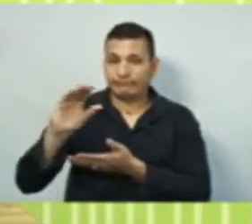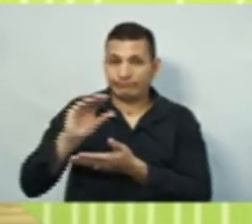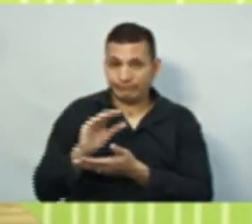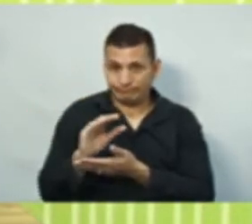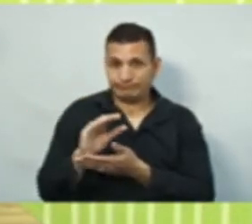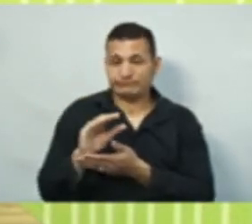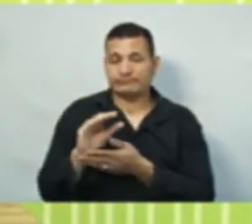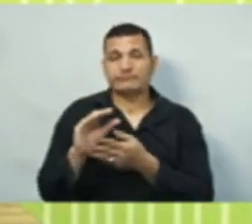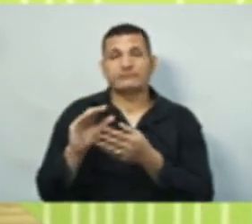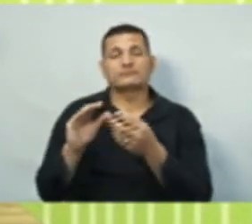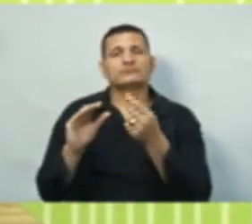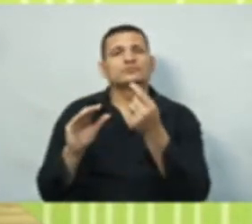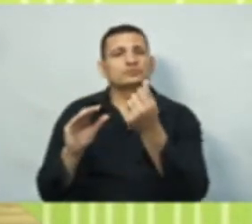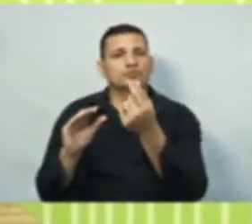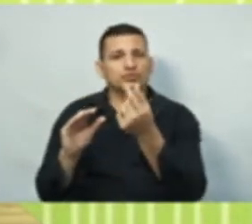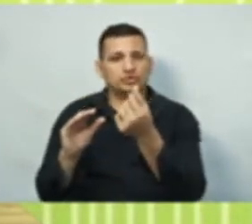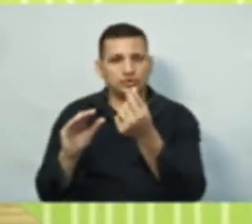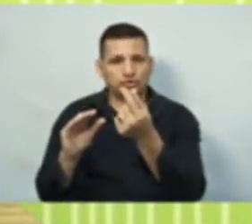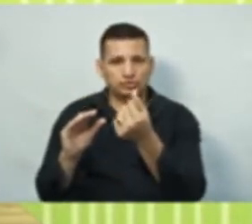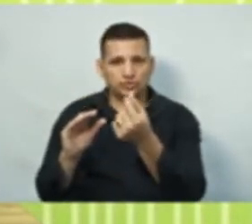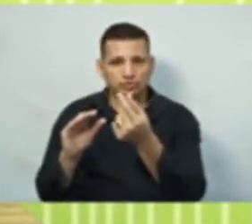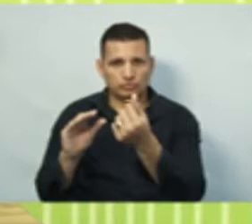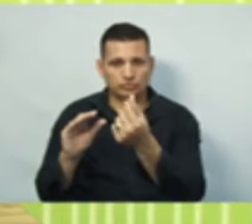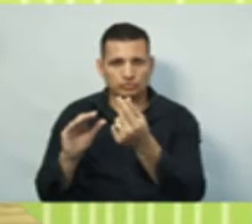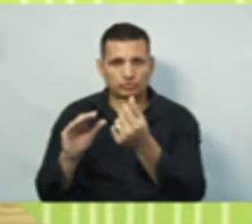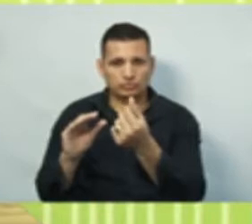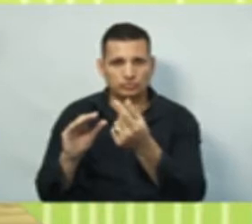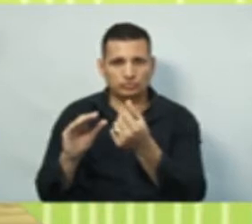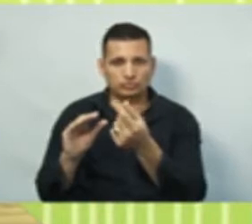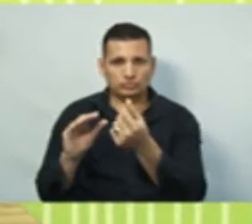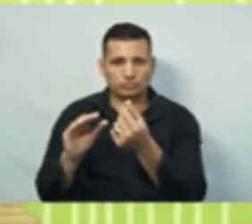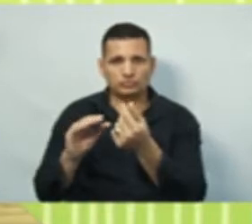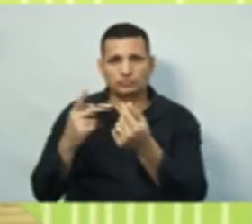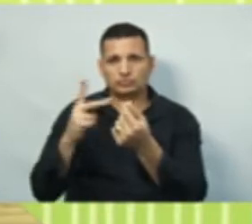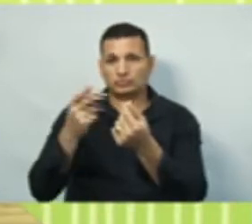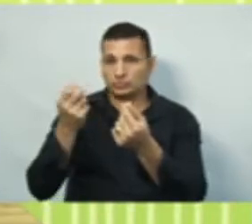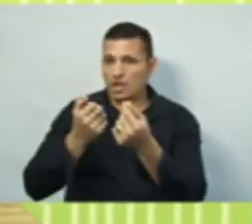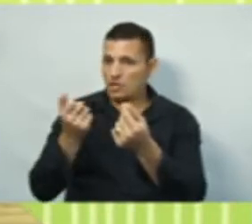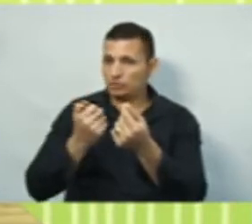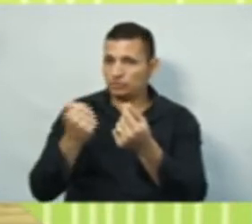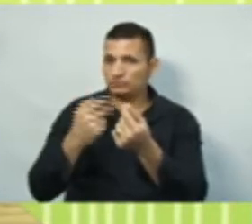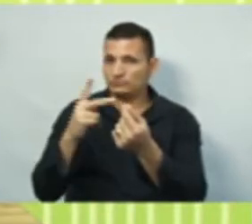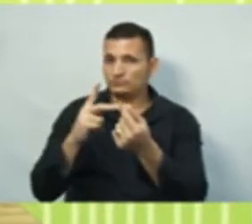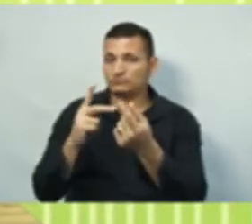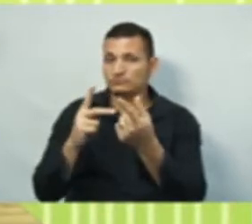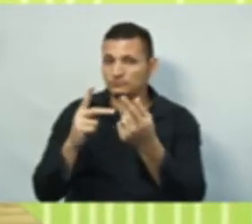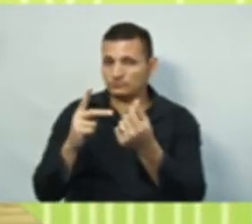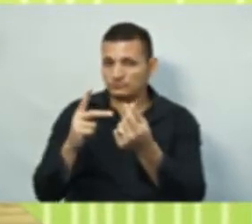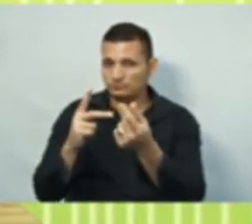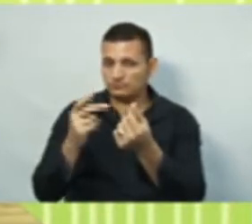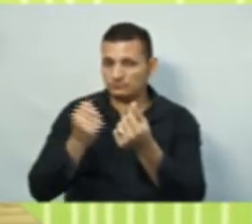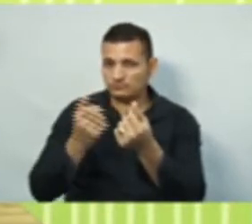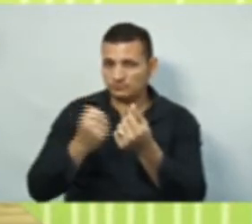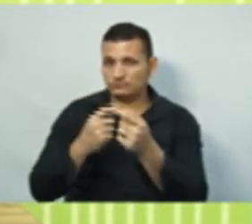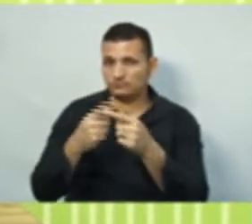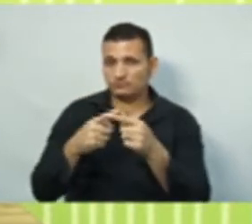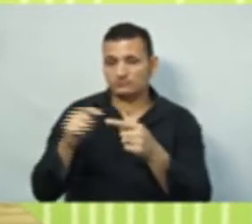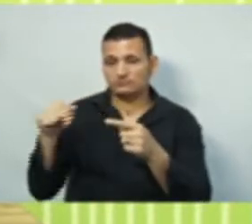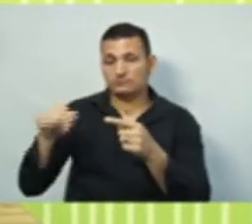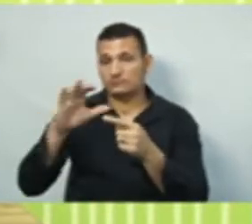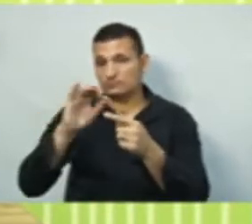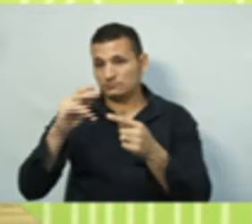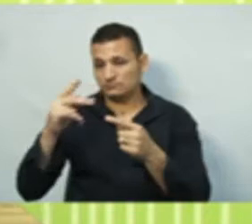Já teve o recebimento do valor que valia o seu leite, porque a cooperativa, ela não visa